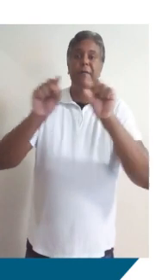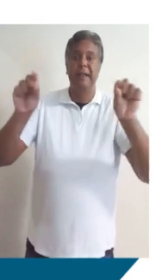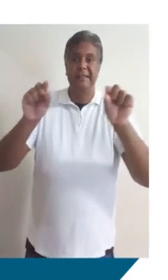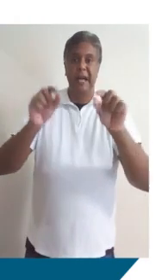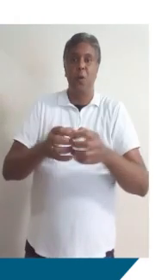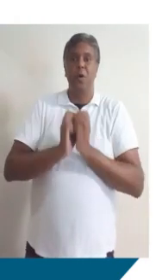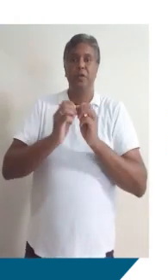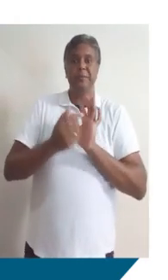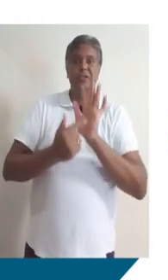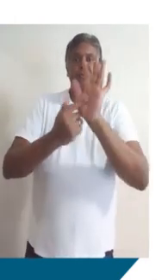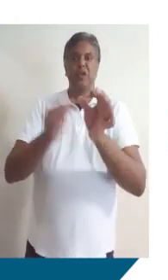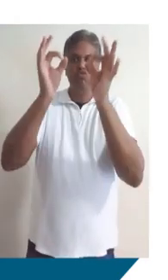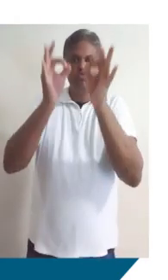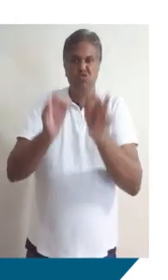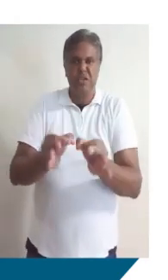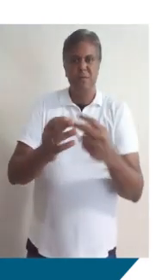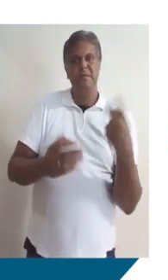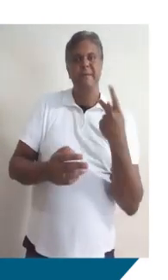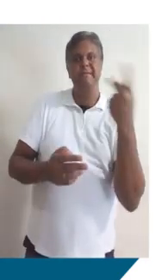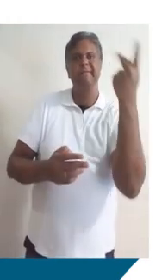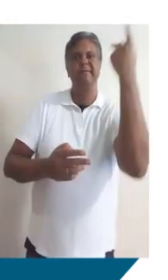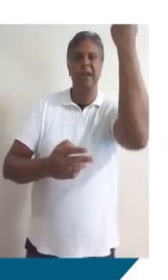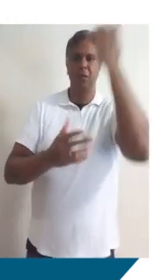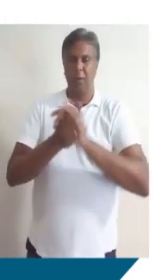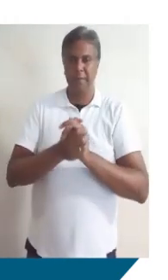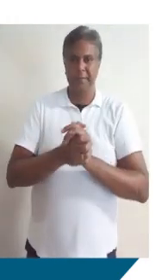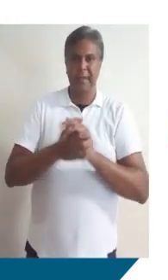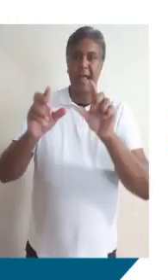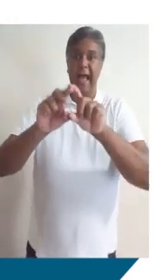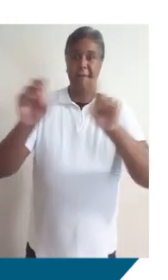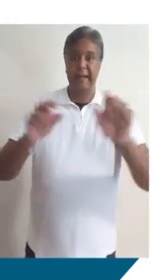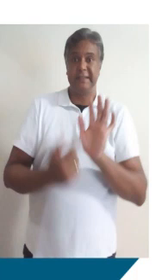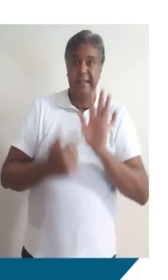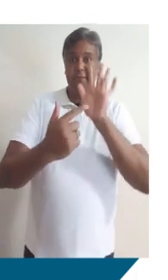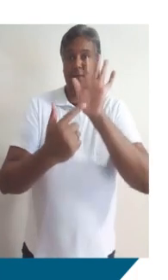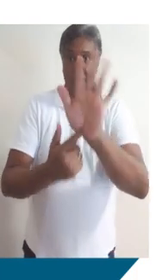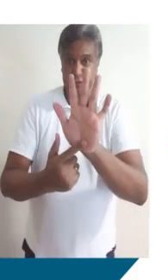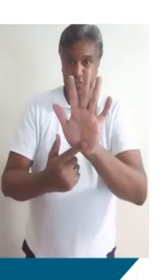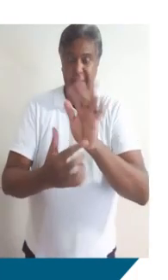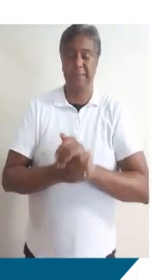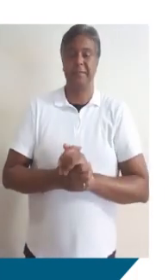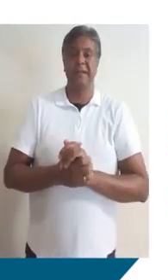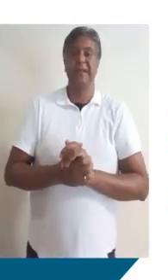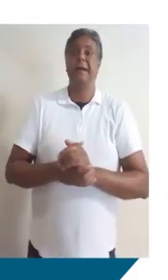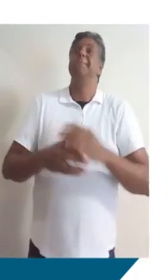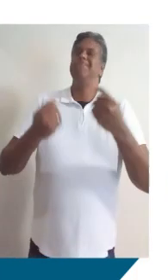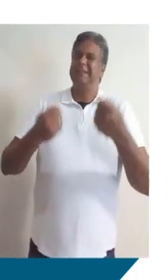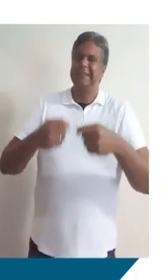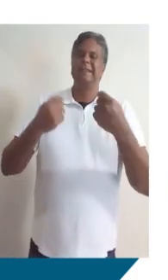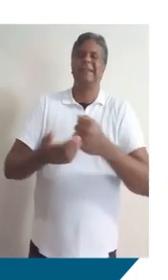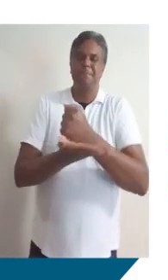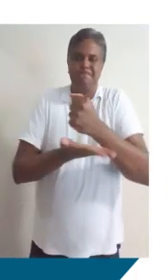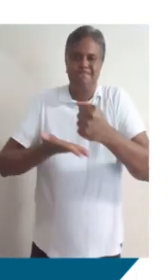valor acerca de um assunto, ou seja, a frase em que se expressa a opinião a ser provada em relação ao tema, e uma fundamentação, que é